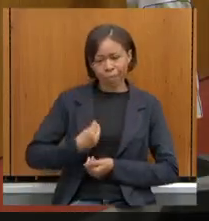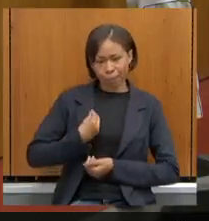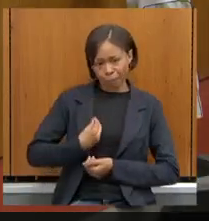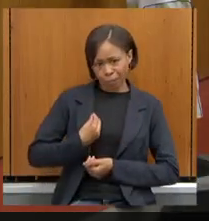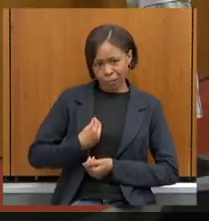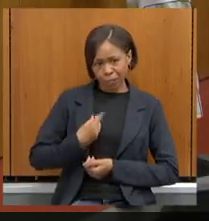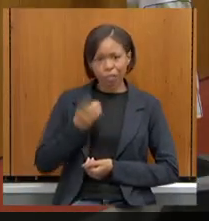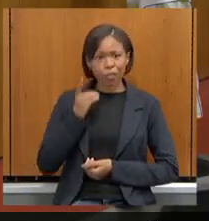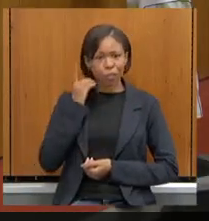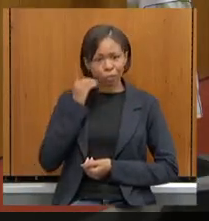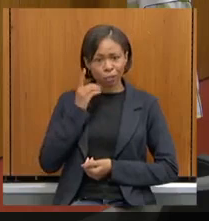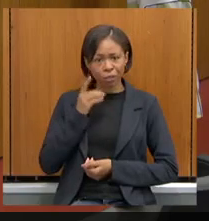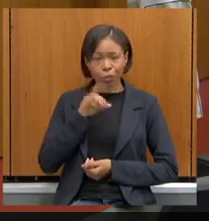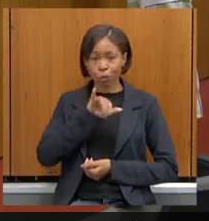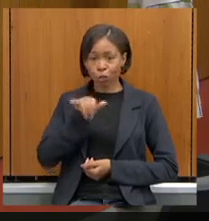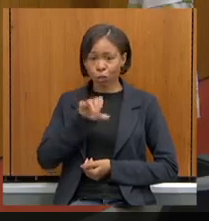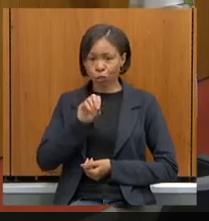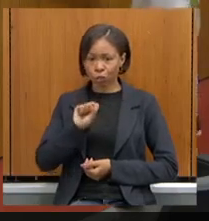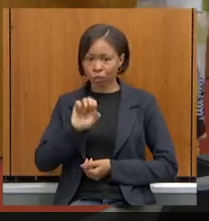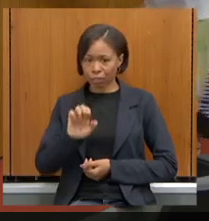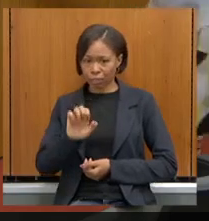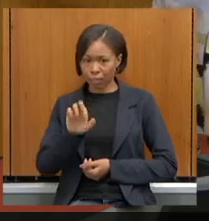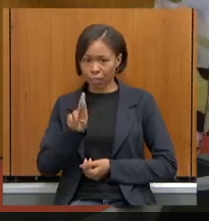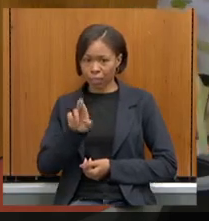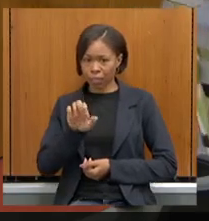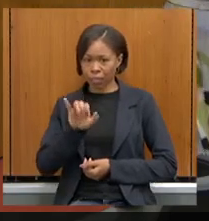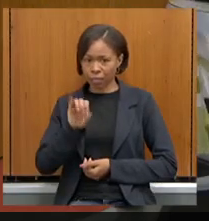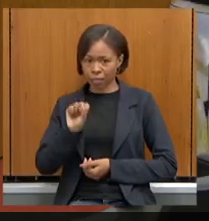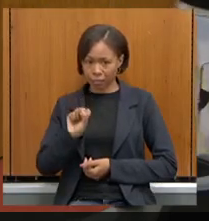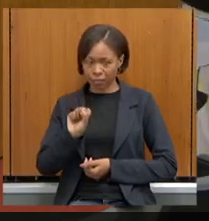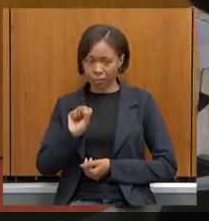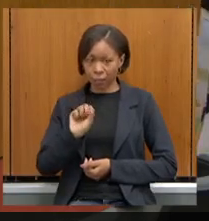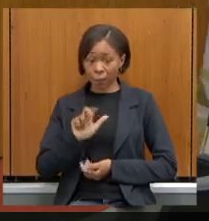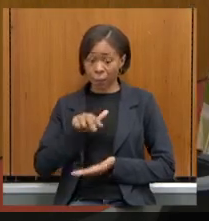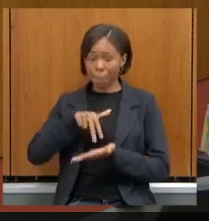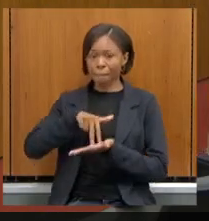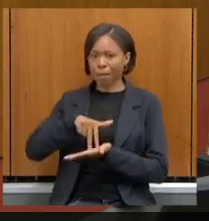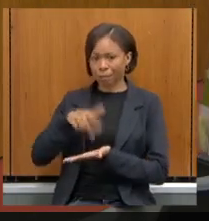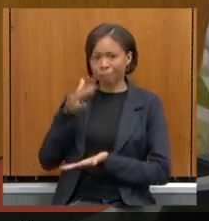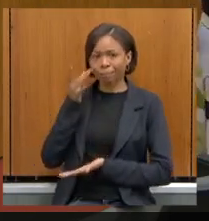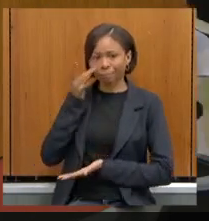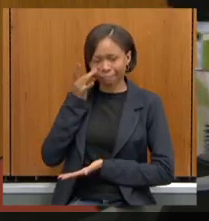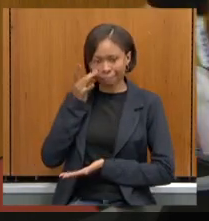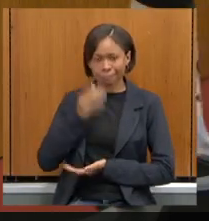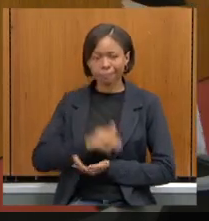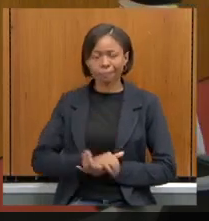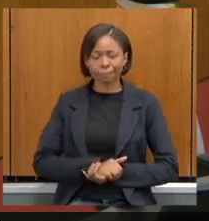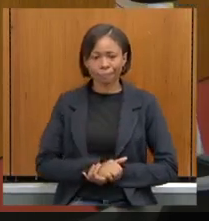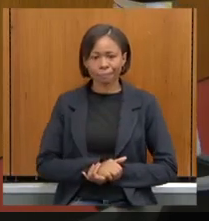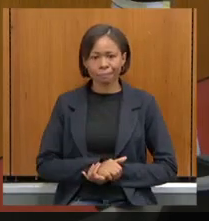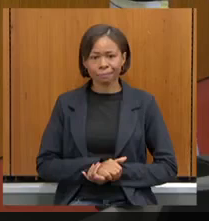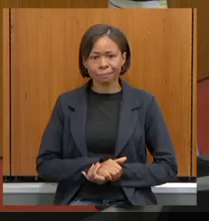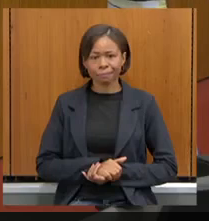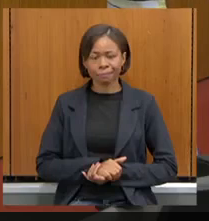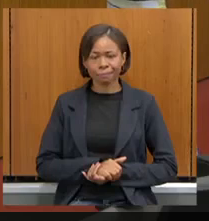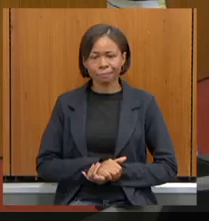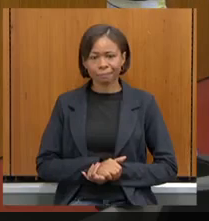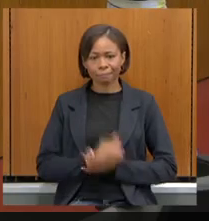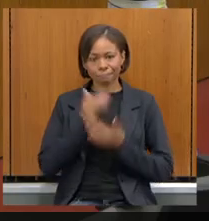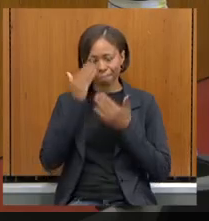deputados José Reis, também aqui de forma presencial conosco. Cumprimentar e agradecer também